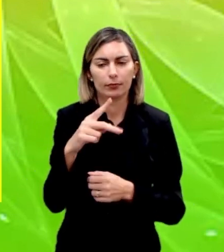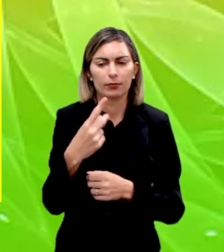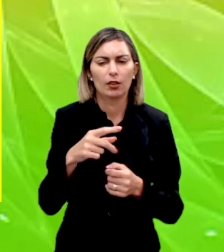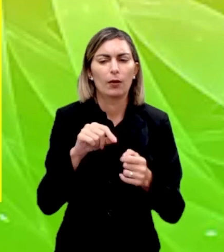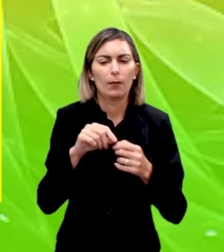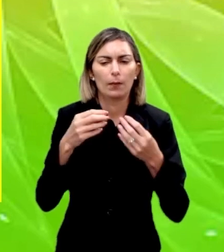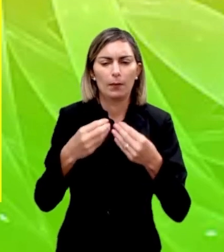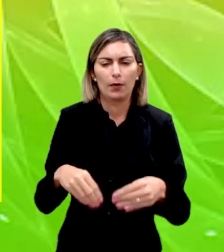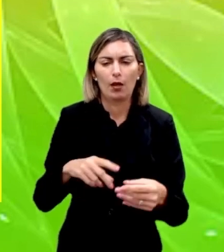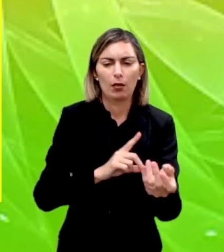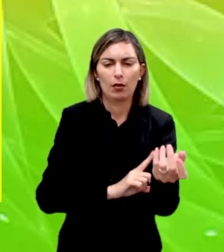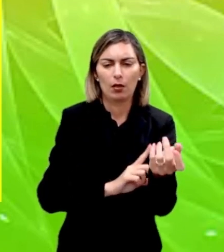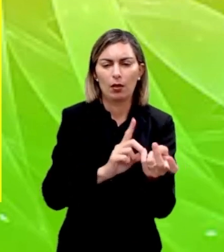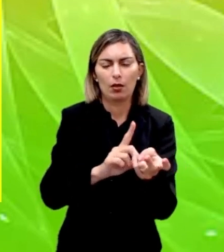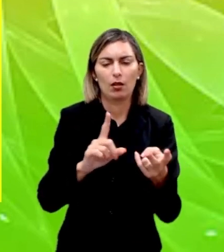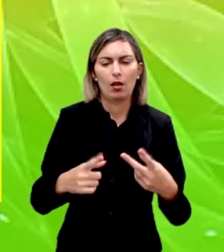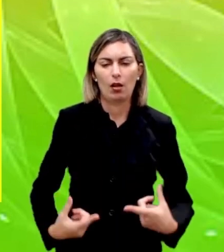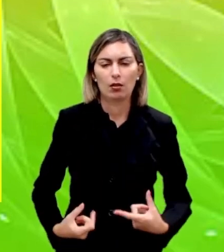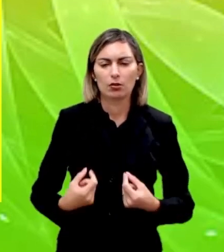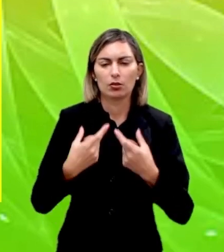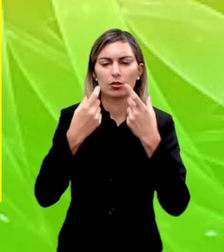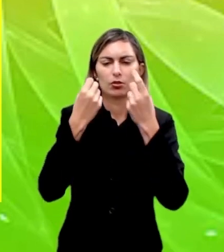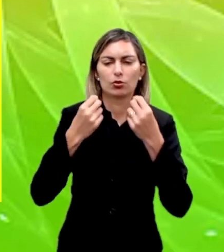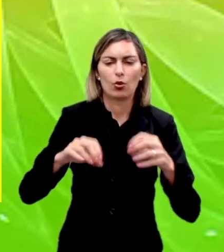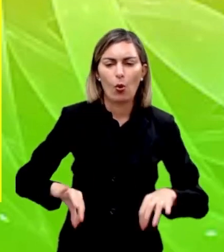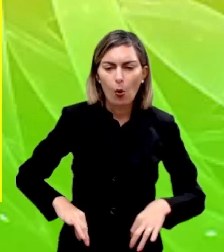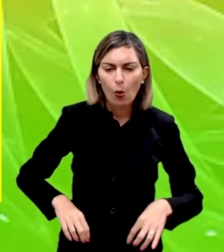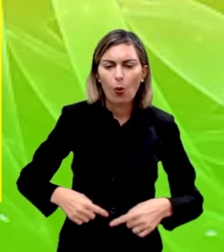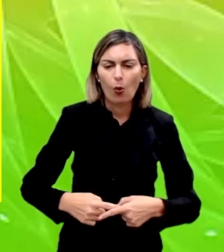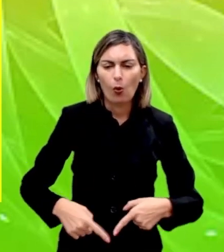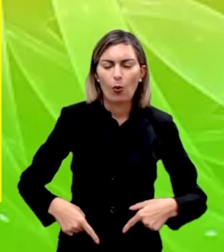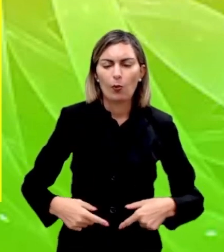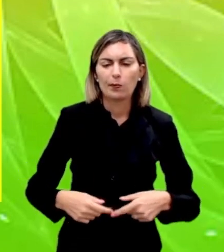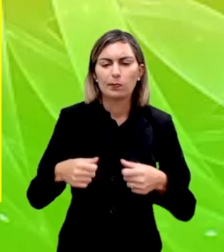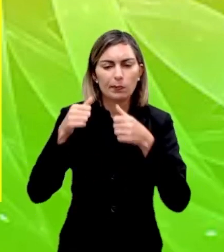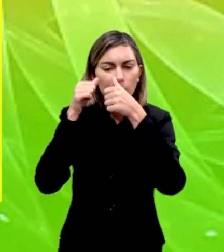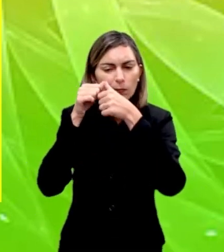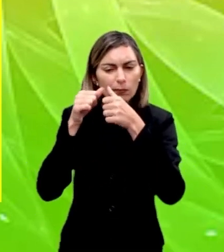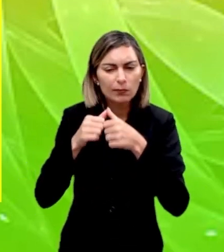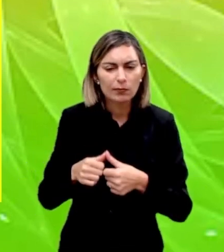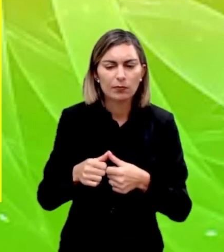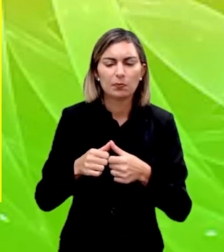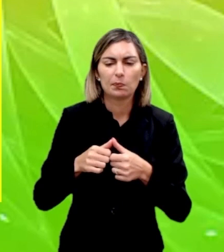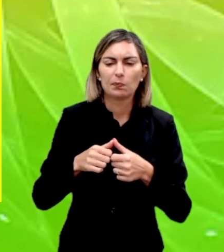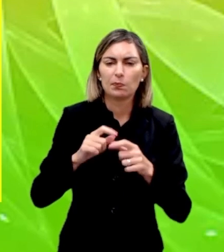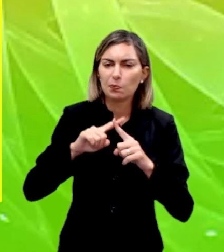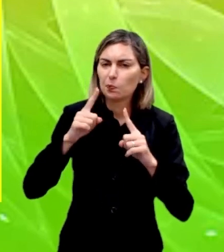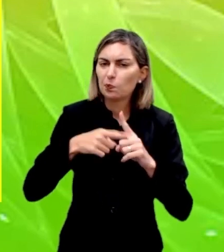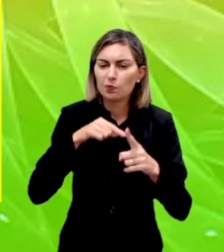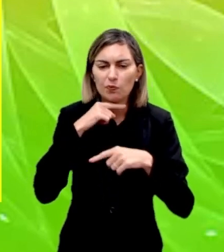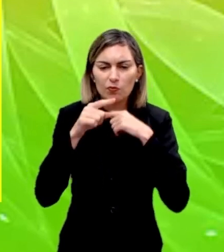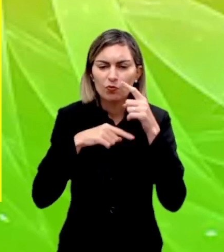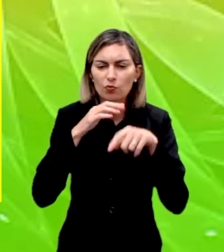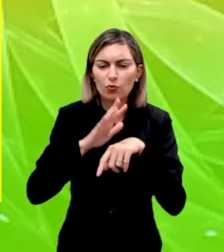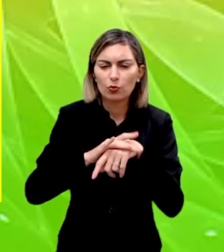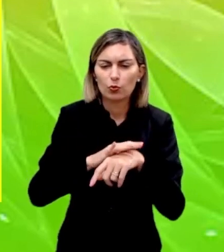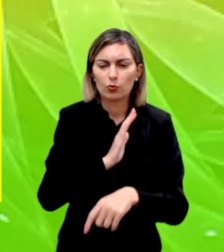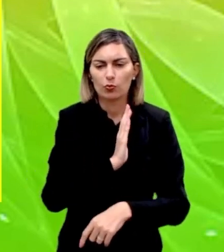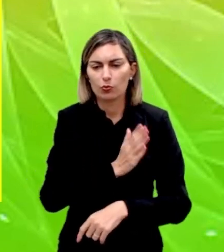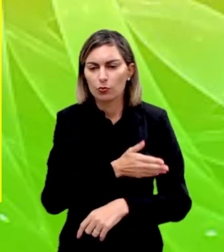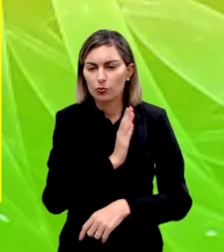causam diabetes, câncer, ovário policístico, infertilidade, doenças